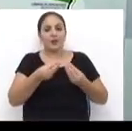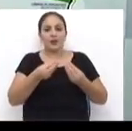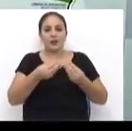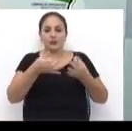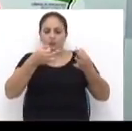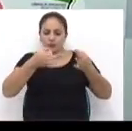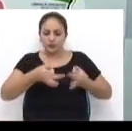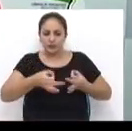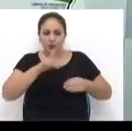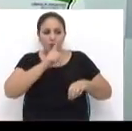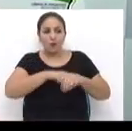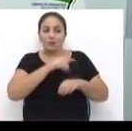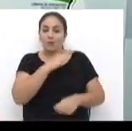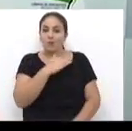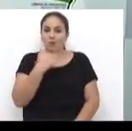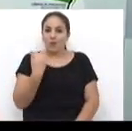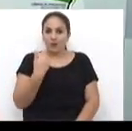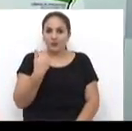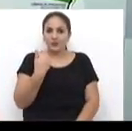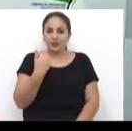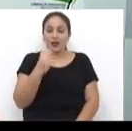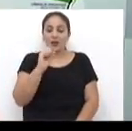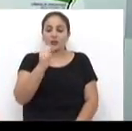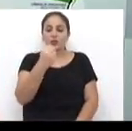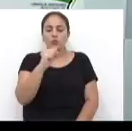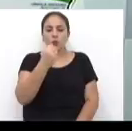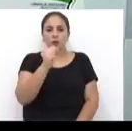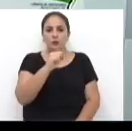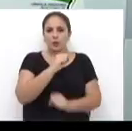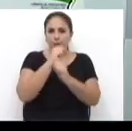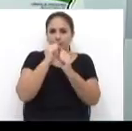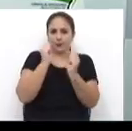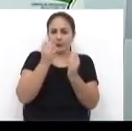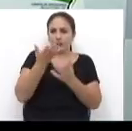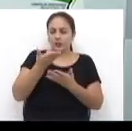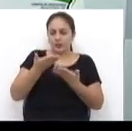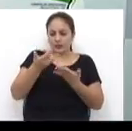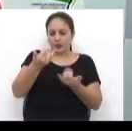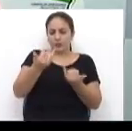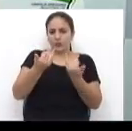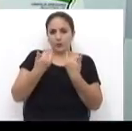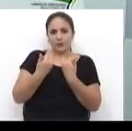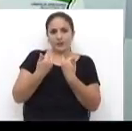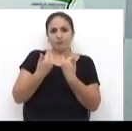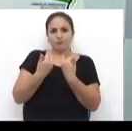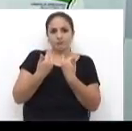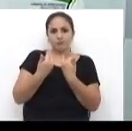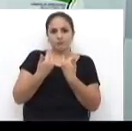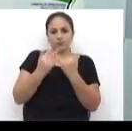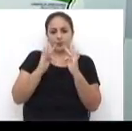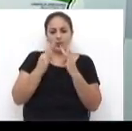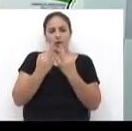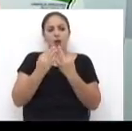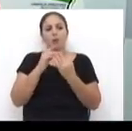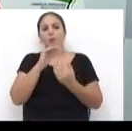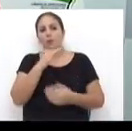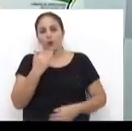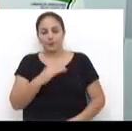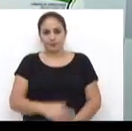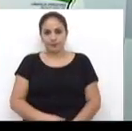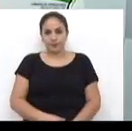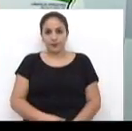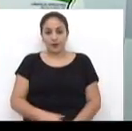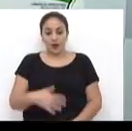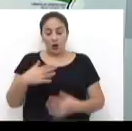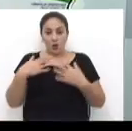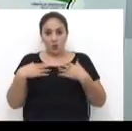que ele merecia na hora da morte, do velório, do sepultamento. Às 8 horas a família dele recebe esta notícia